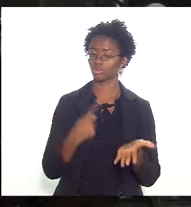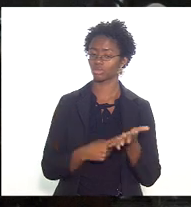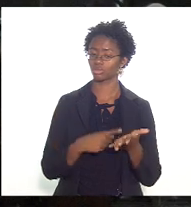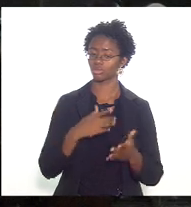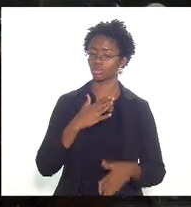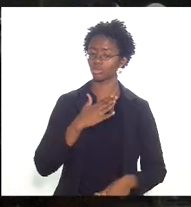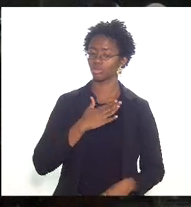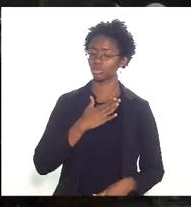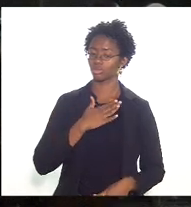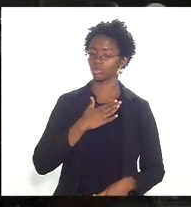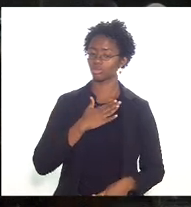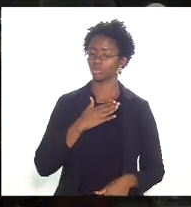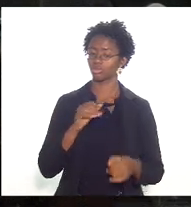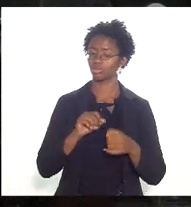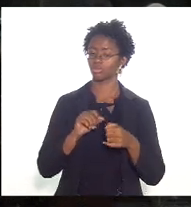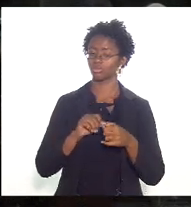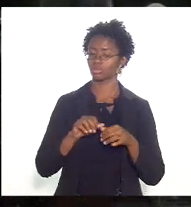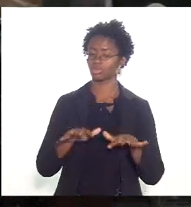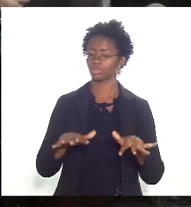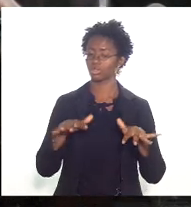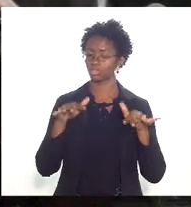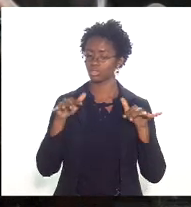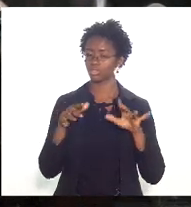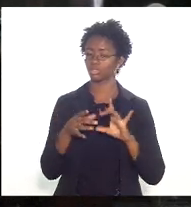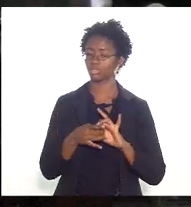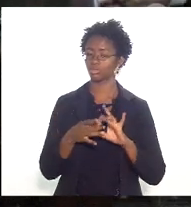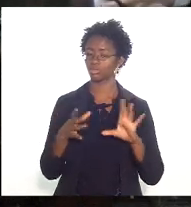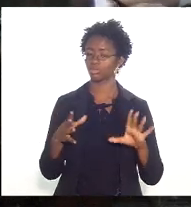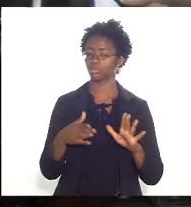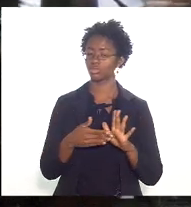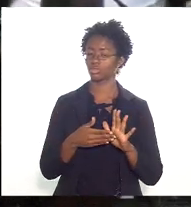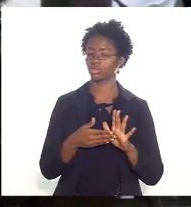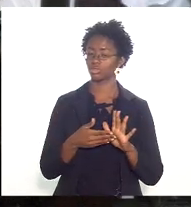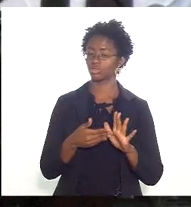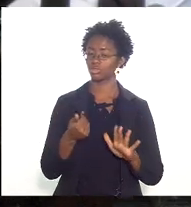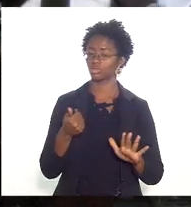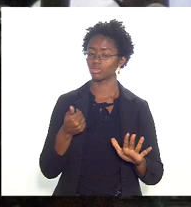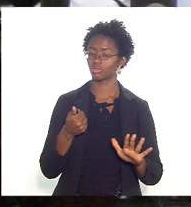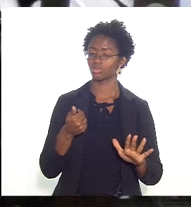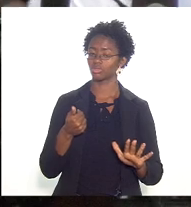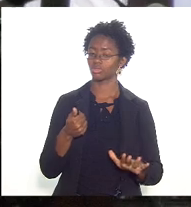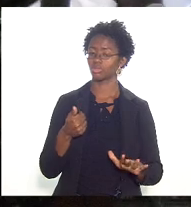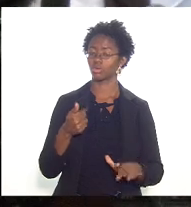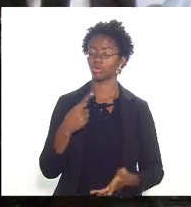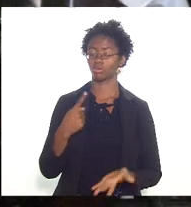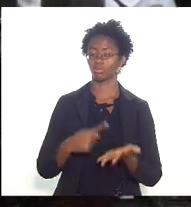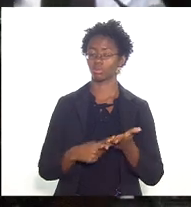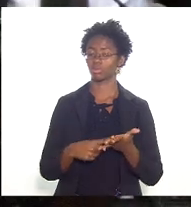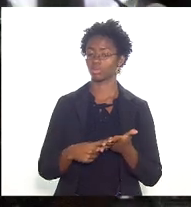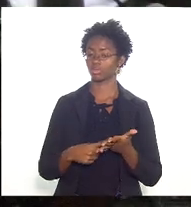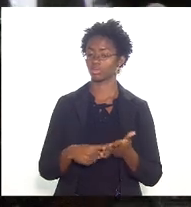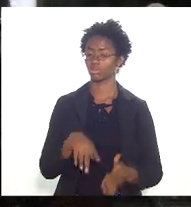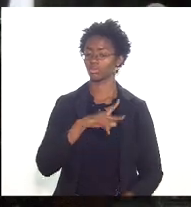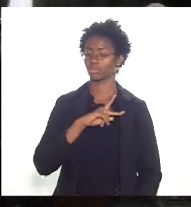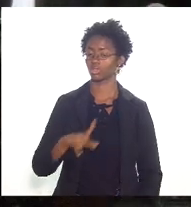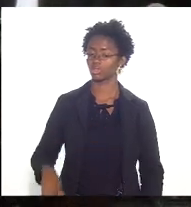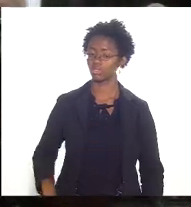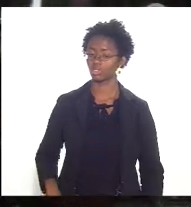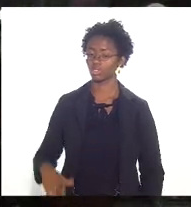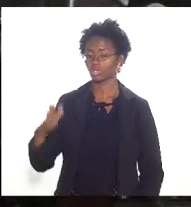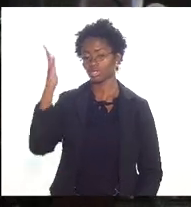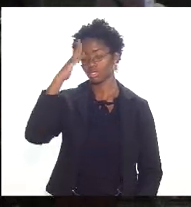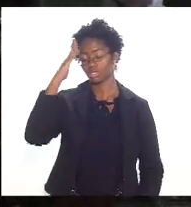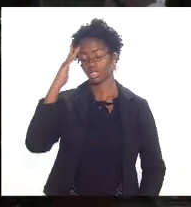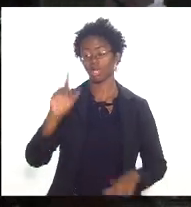de fazer audiência pública tá retirado o compromisso presidente que ficar aqui na próxima terça-feira que vai dizer que que faz